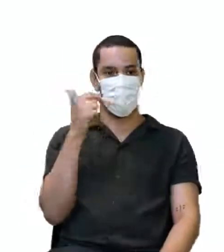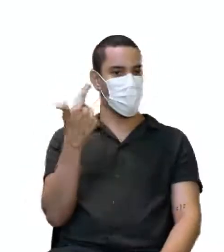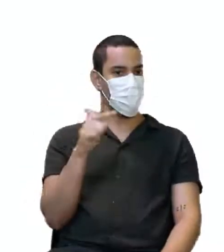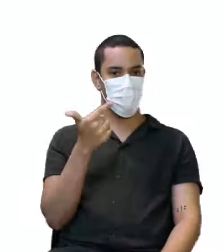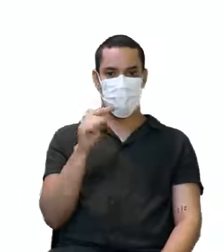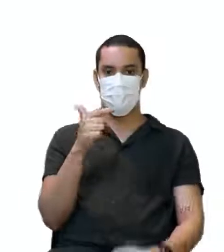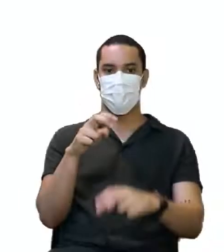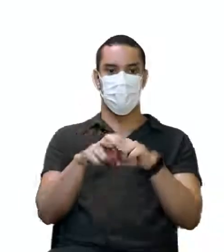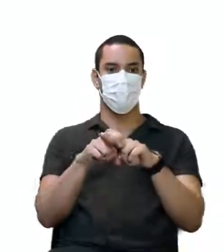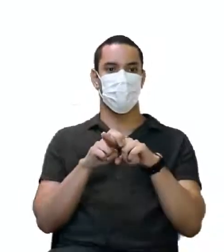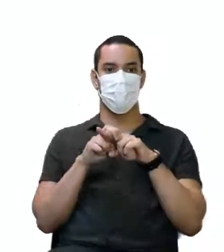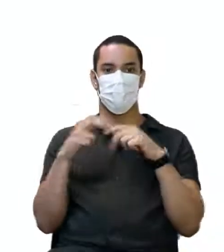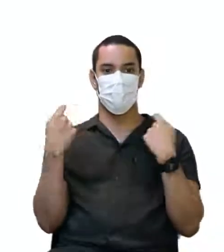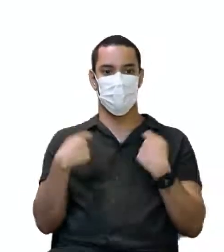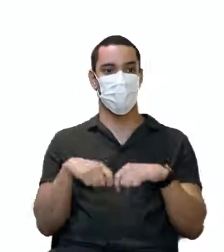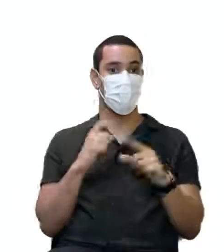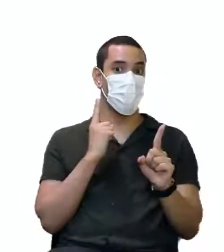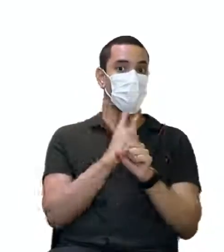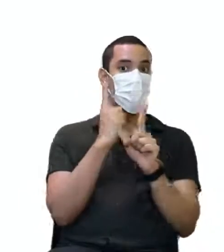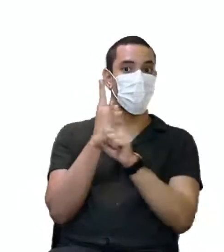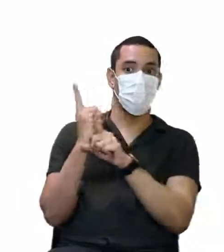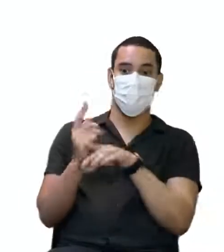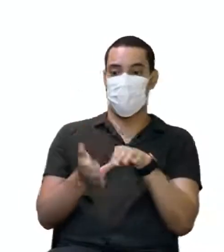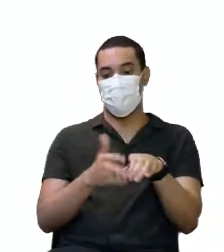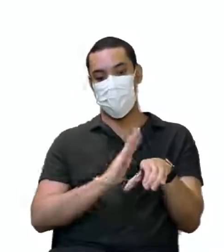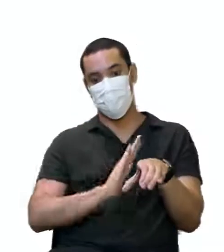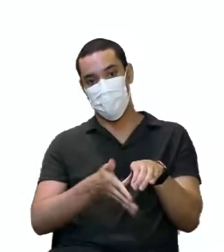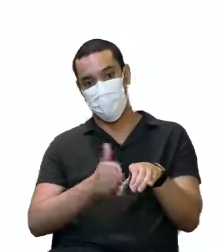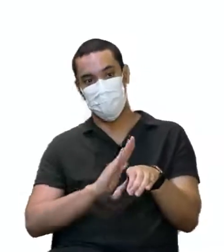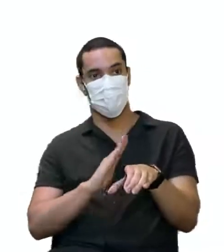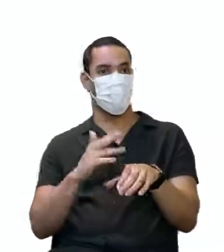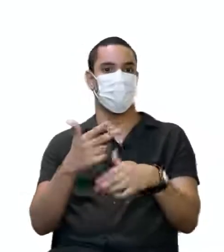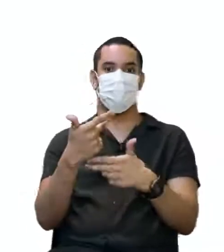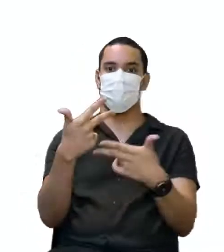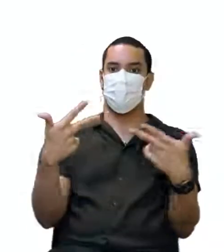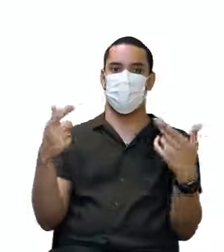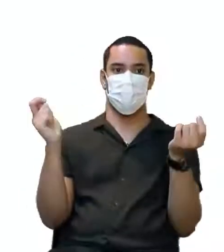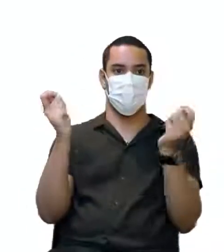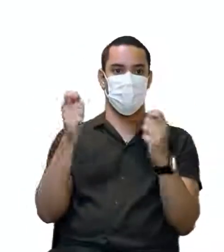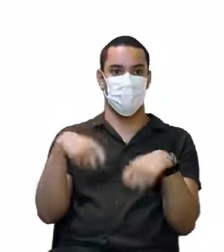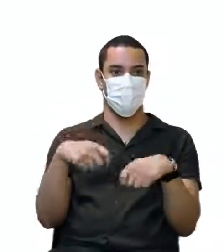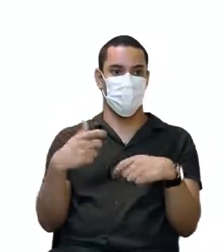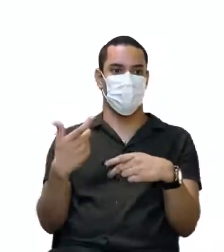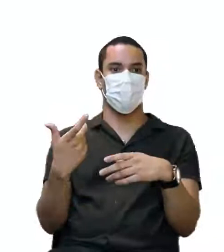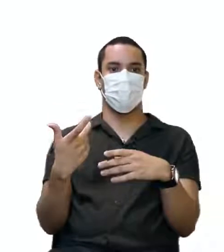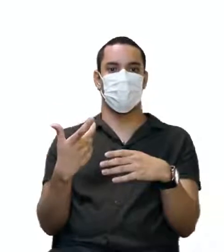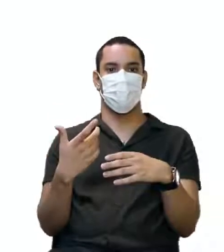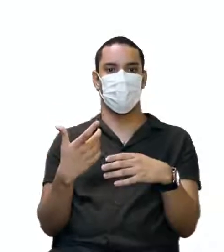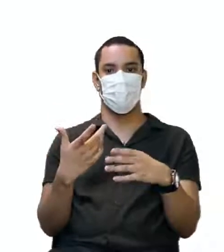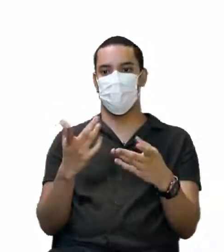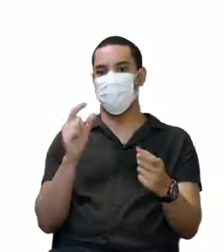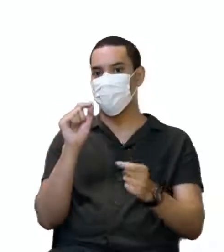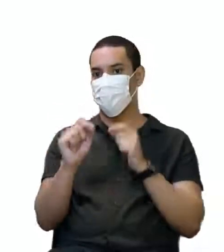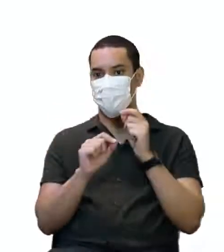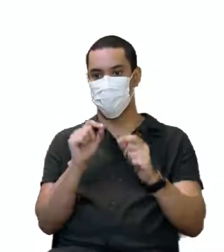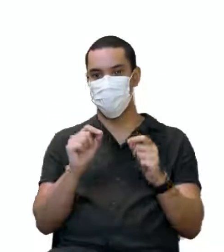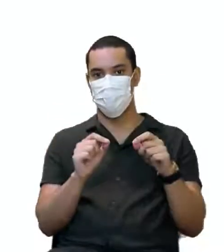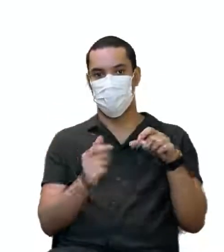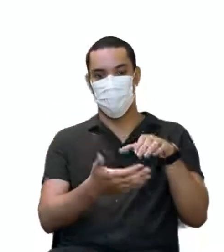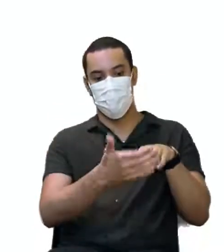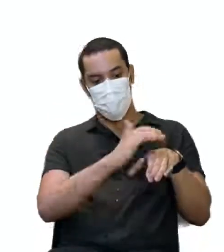que encontrar alguma caverna, algum recurso ali para poder abrigar todos os